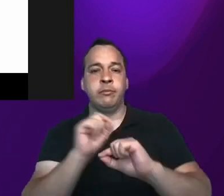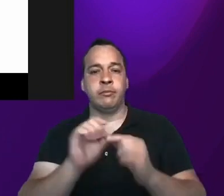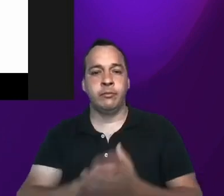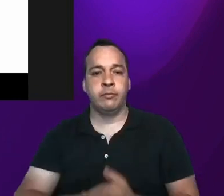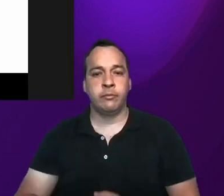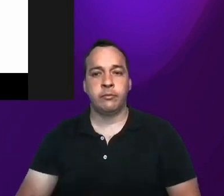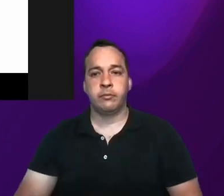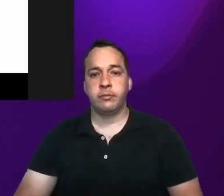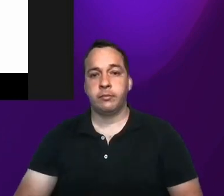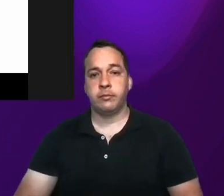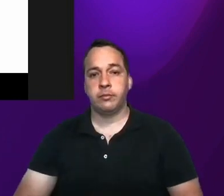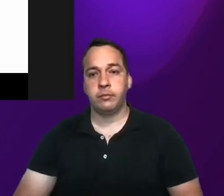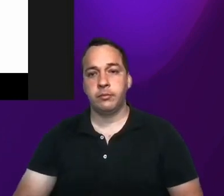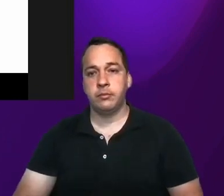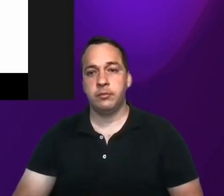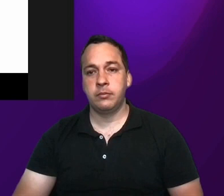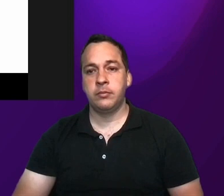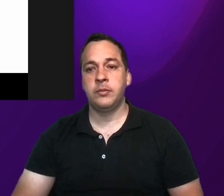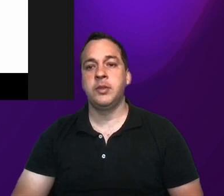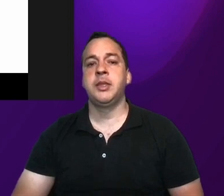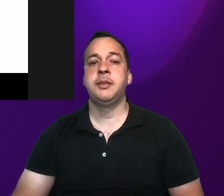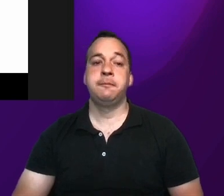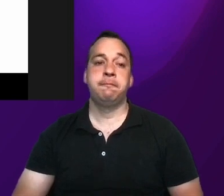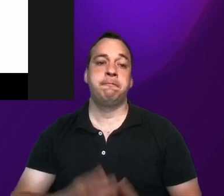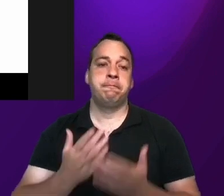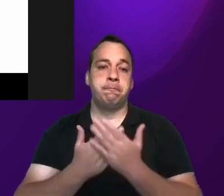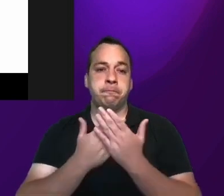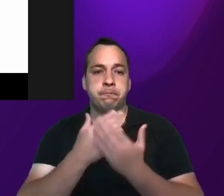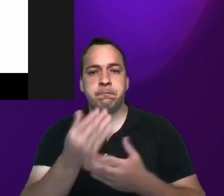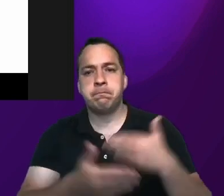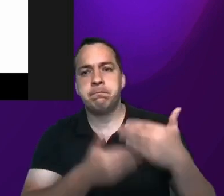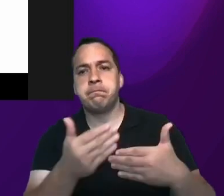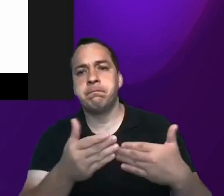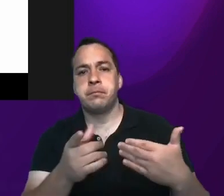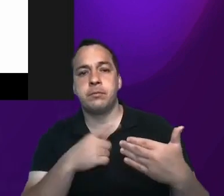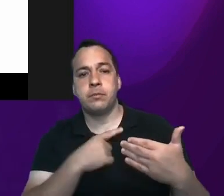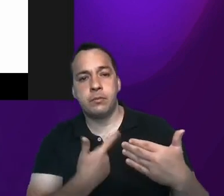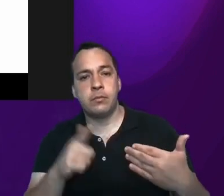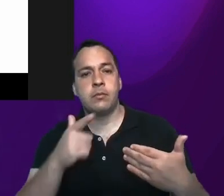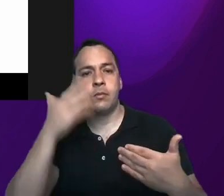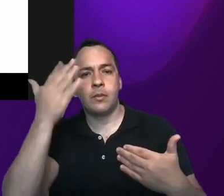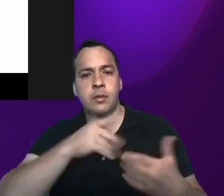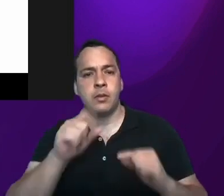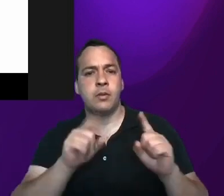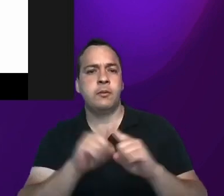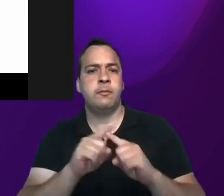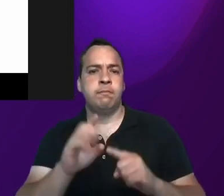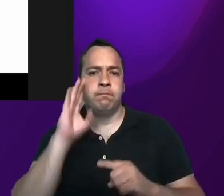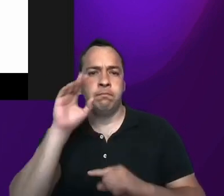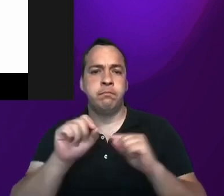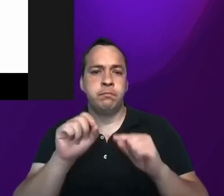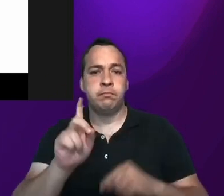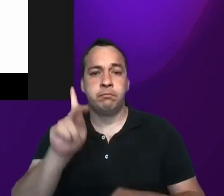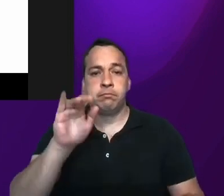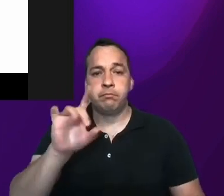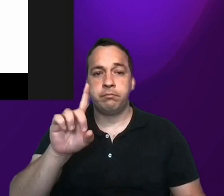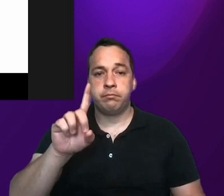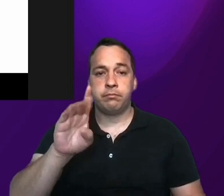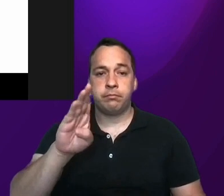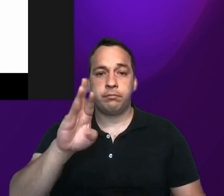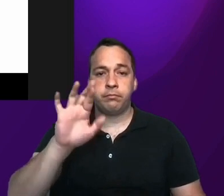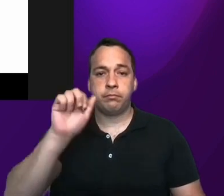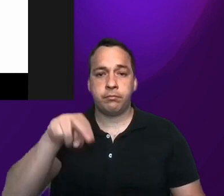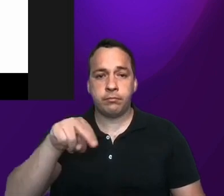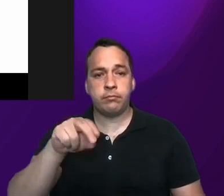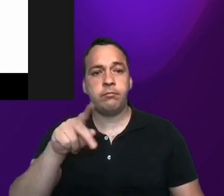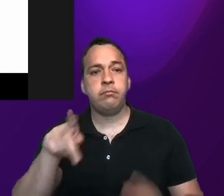Esse estudo está ainda em andamento e tem um outro estudo prospectivo ainda maior, que é o KidBrain, que foi